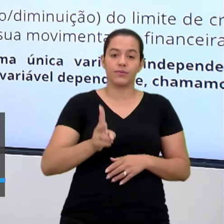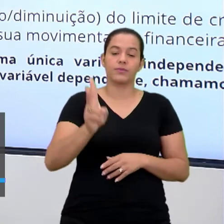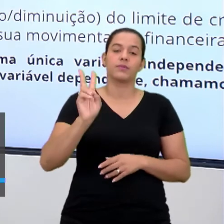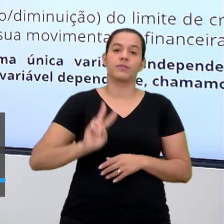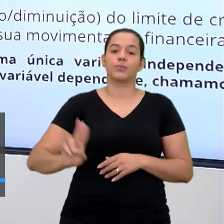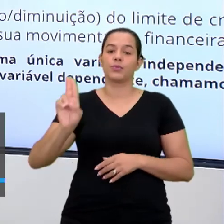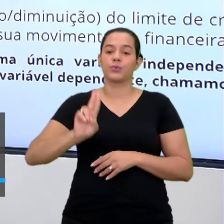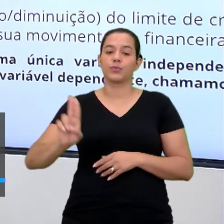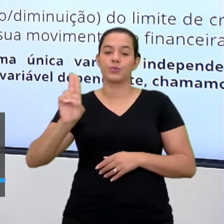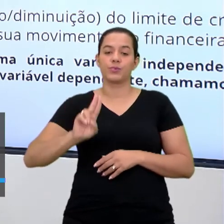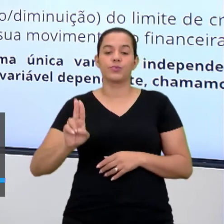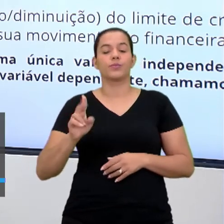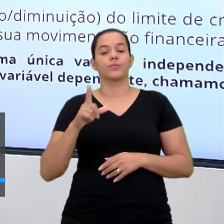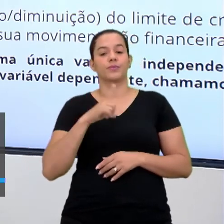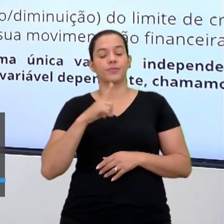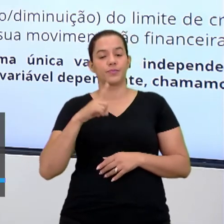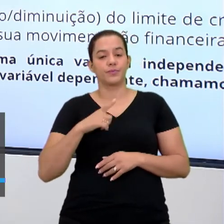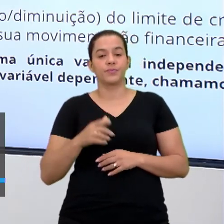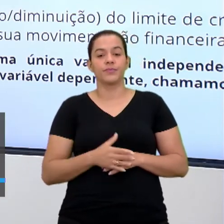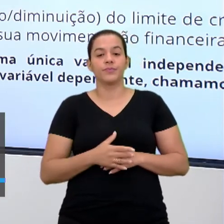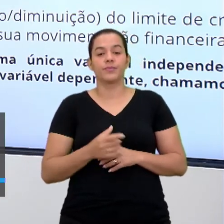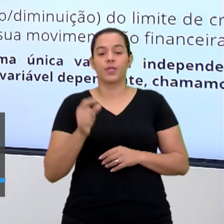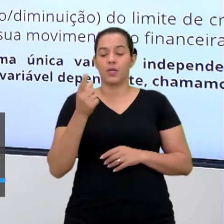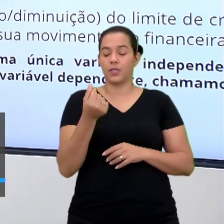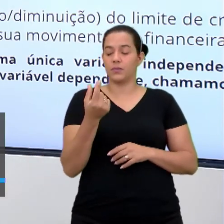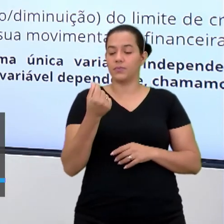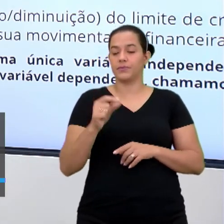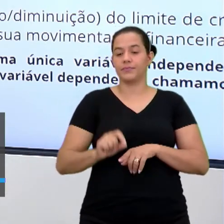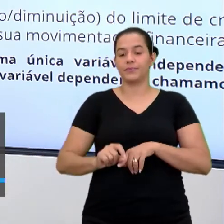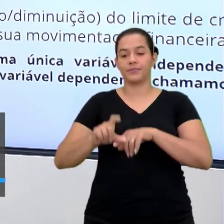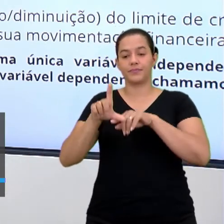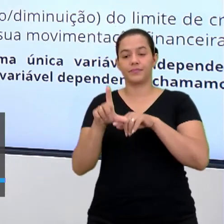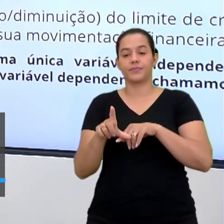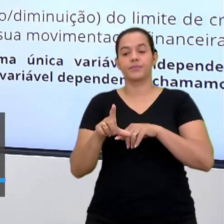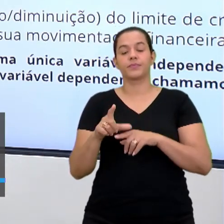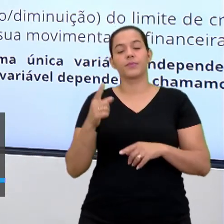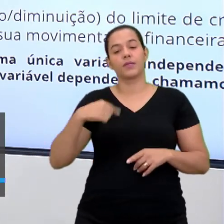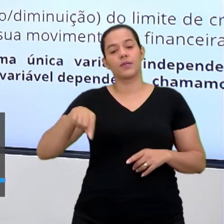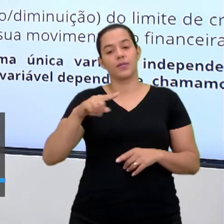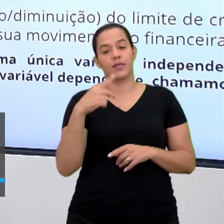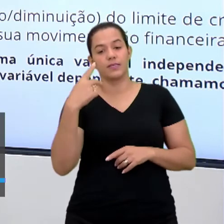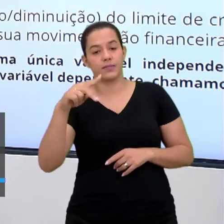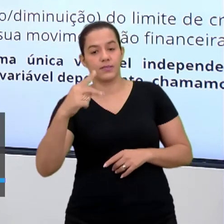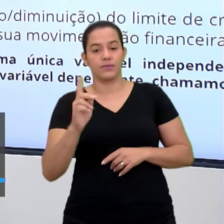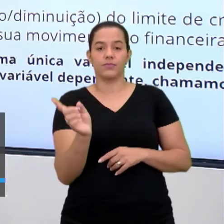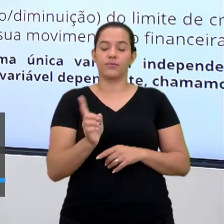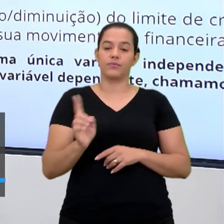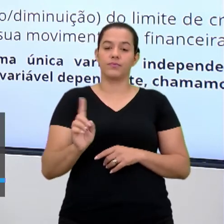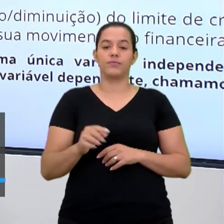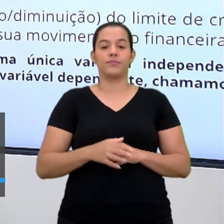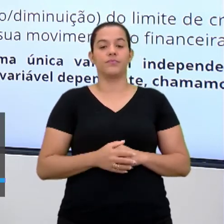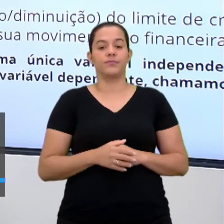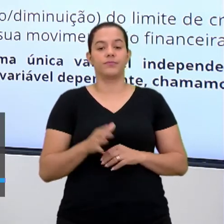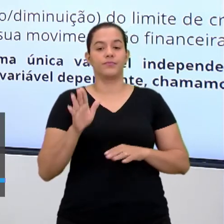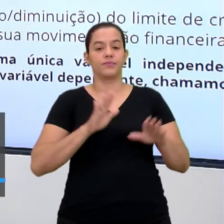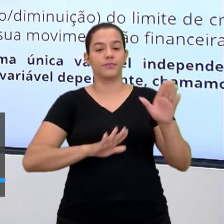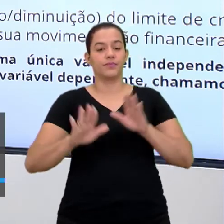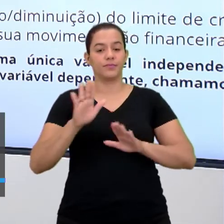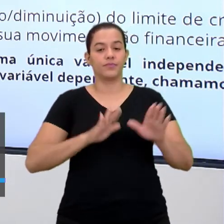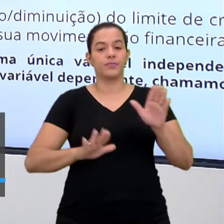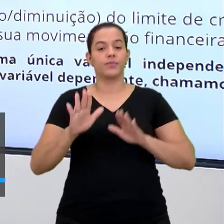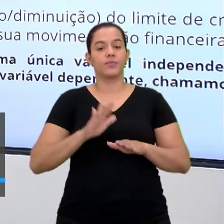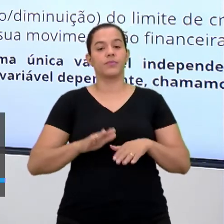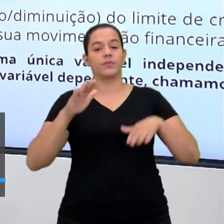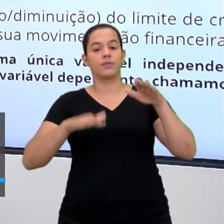usa, né, esse valor aí, né, ele não é seu. Tá? Então, assim, é algo muito